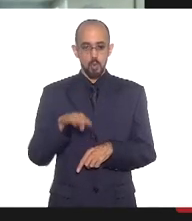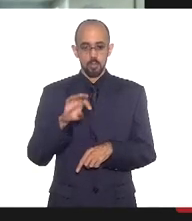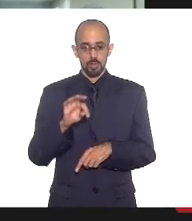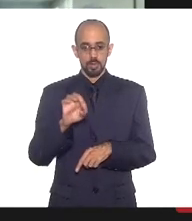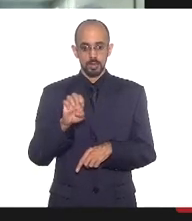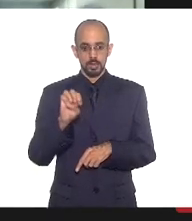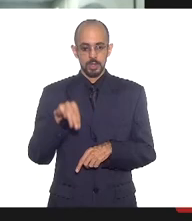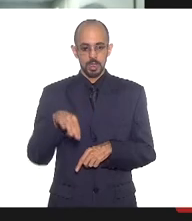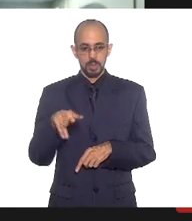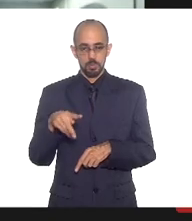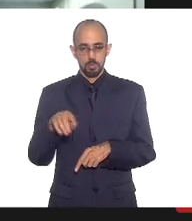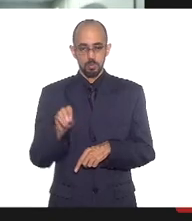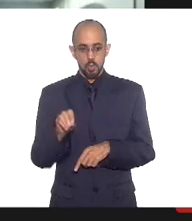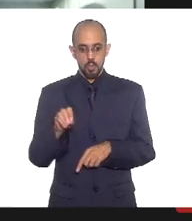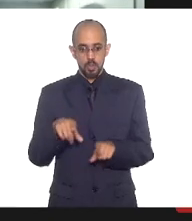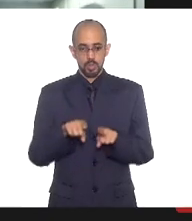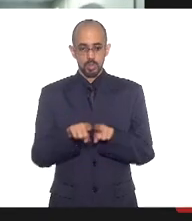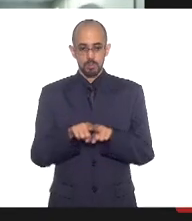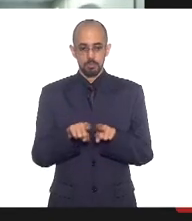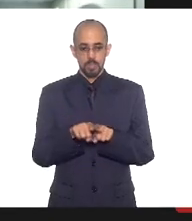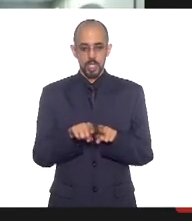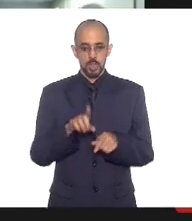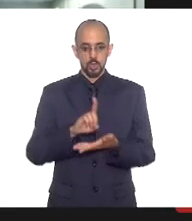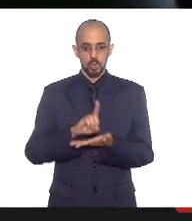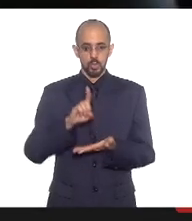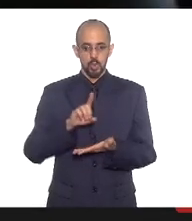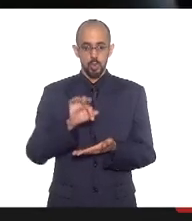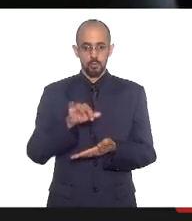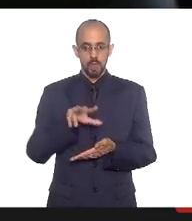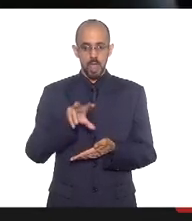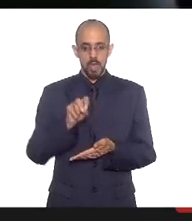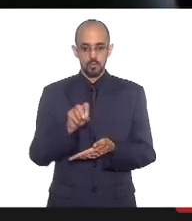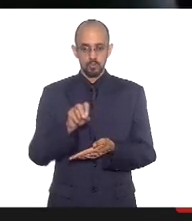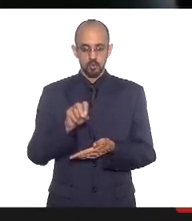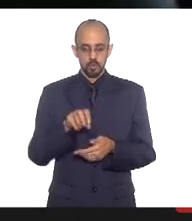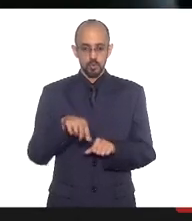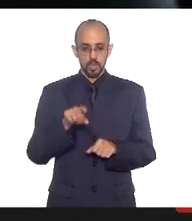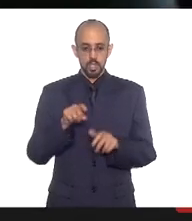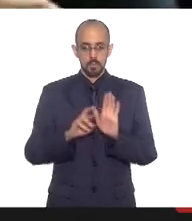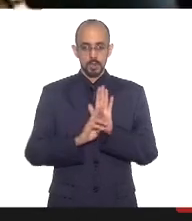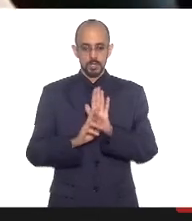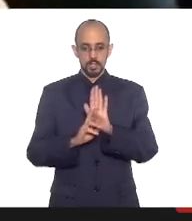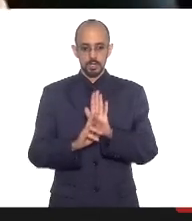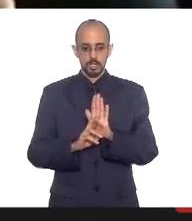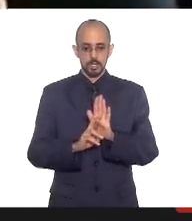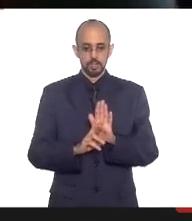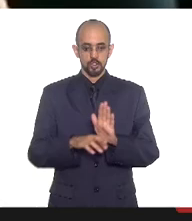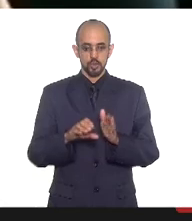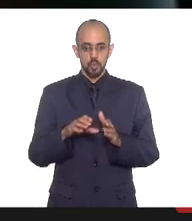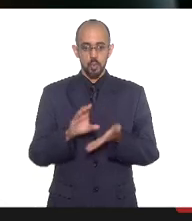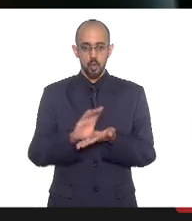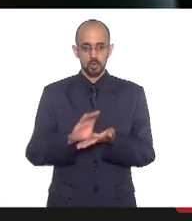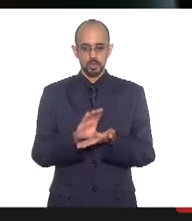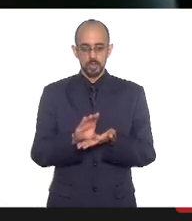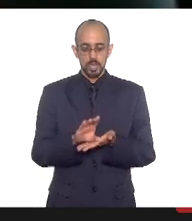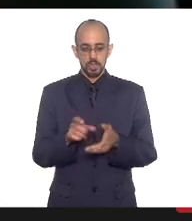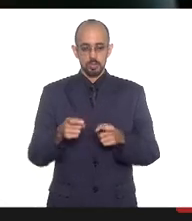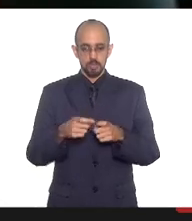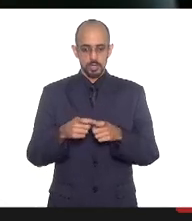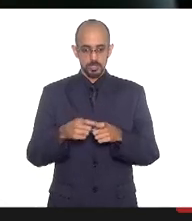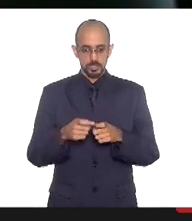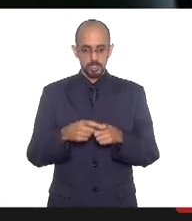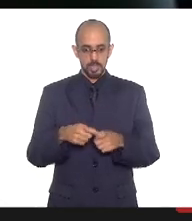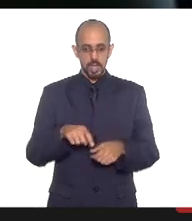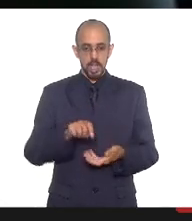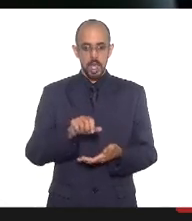de saúde do Dr Flávio representando o Conselho Regional de Medicina Dr Arthur do Conselho Nacional